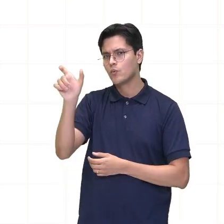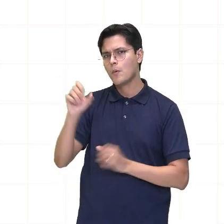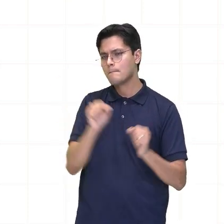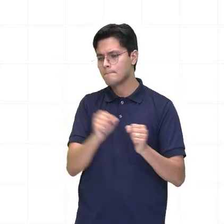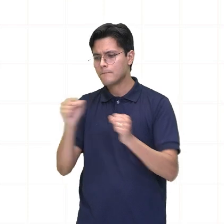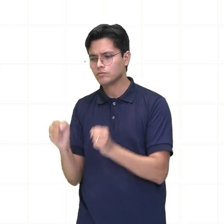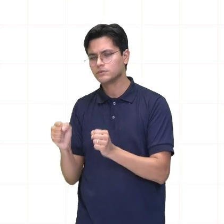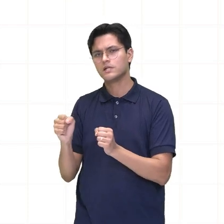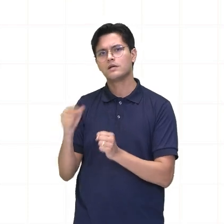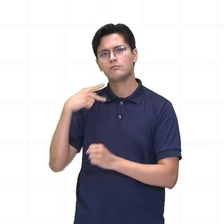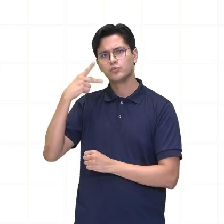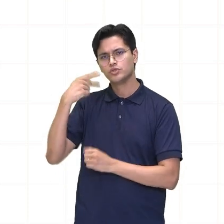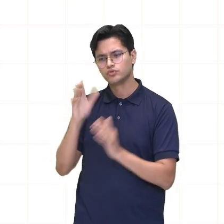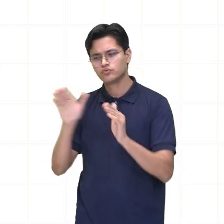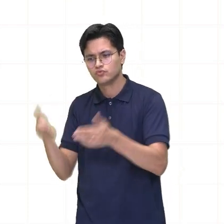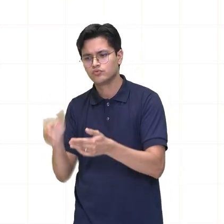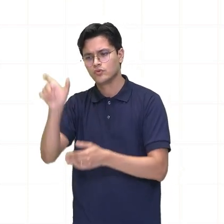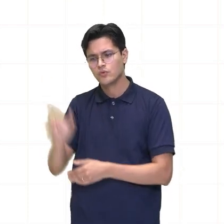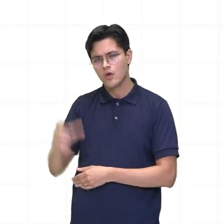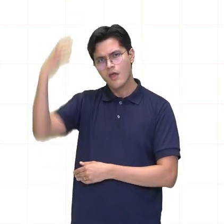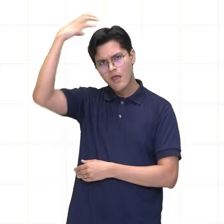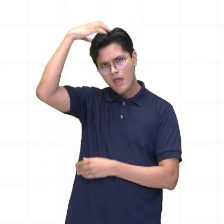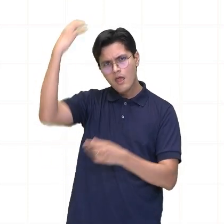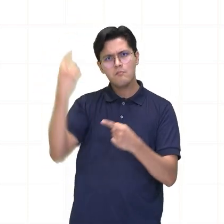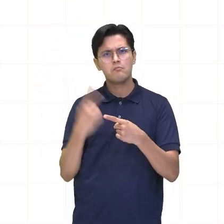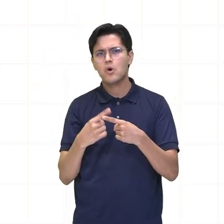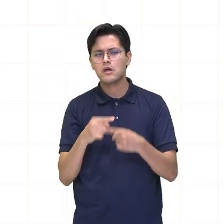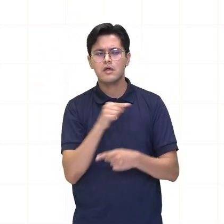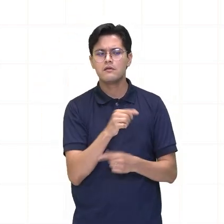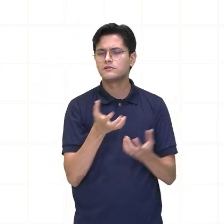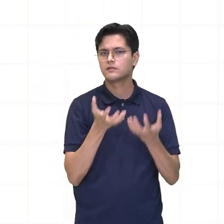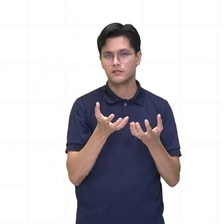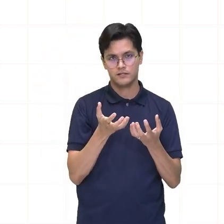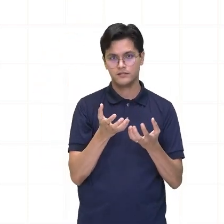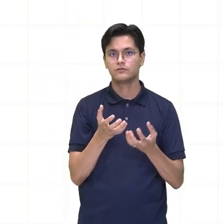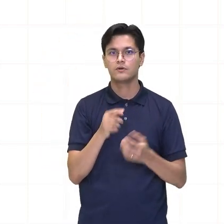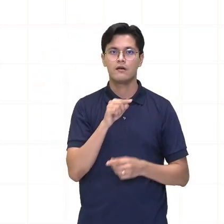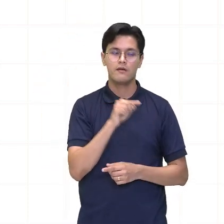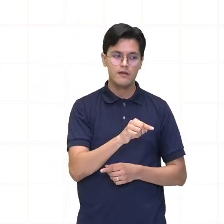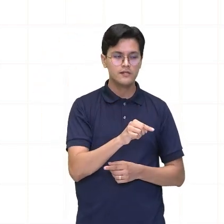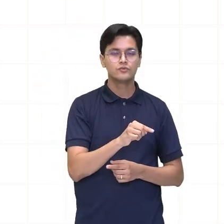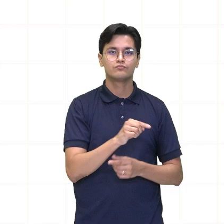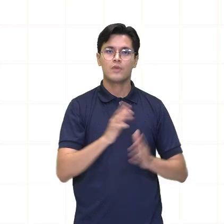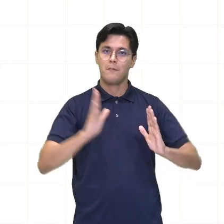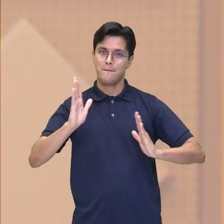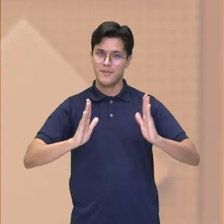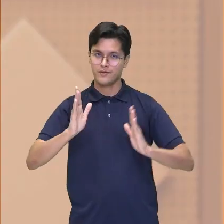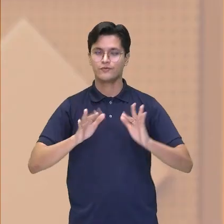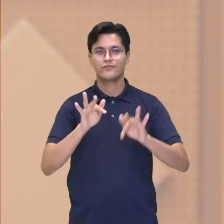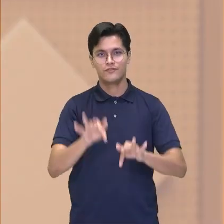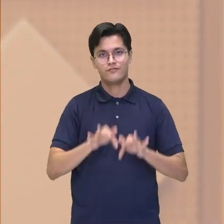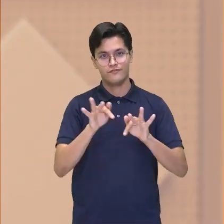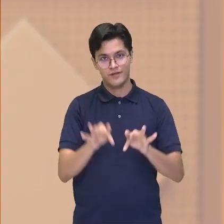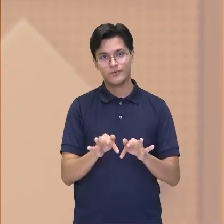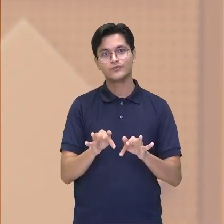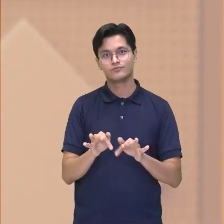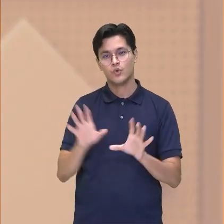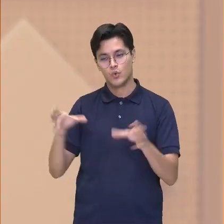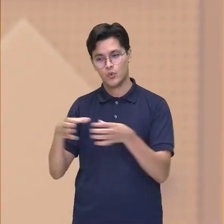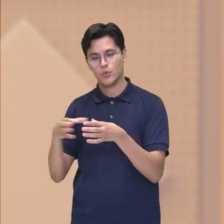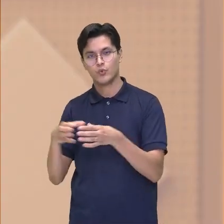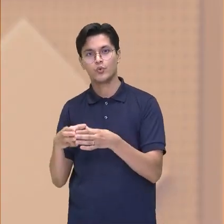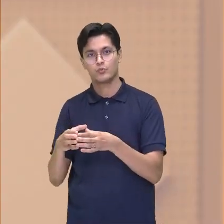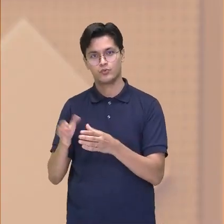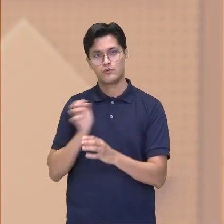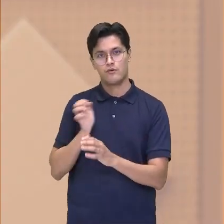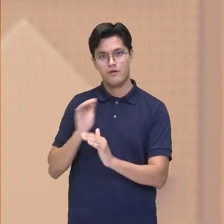da pirâmide social da Idade Média. Então, eles eram altamente explorados pelos nobres. Então, eles acreditavam